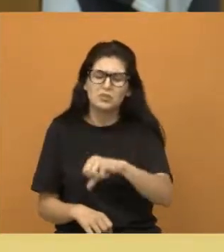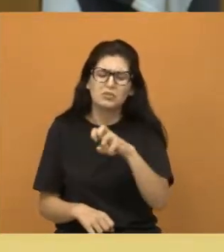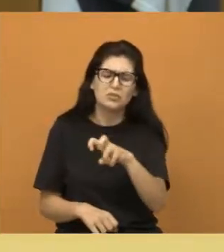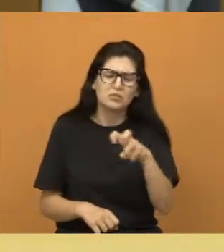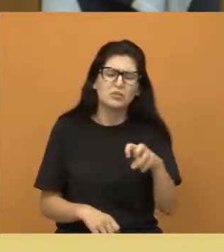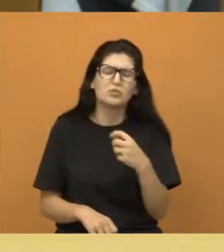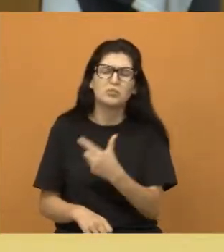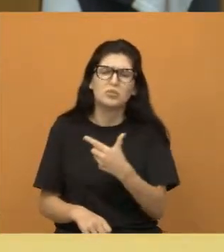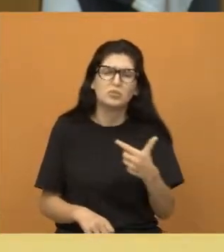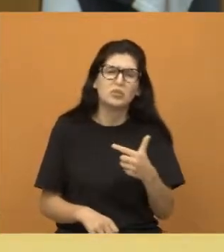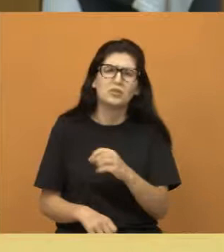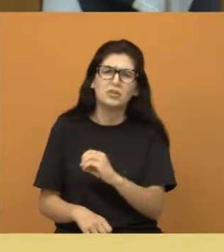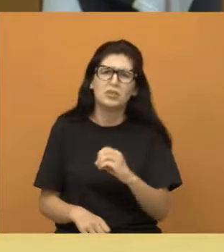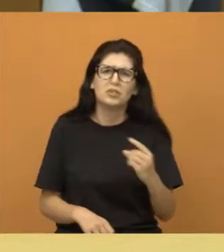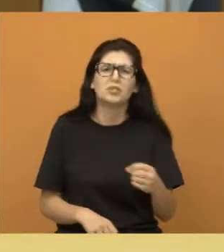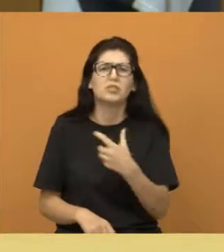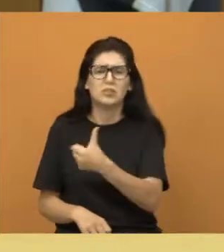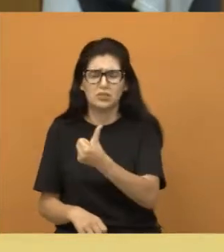3955-2202,